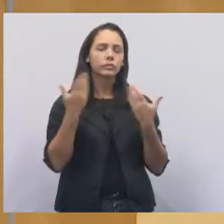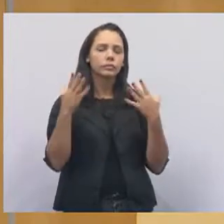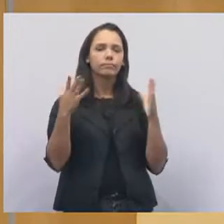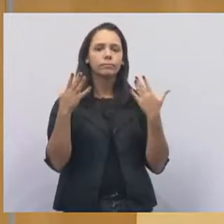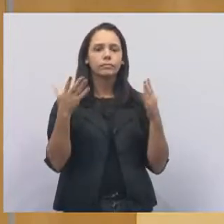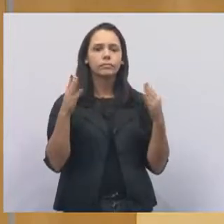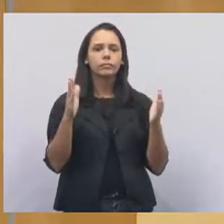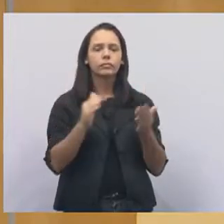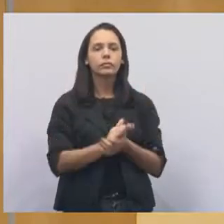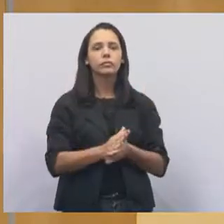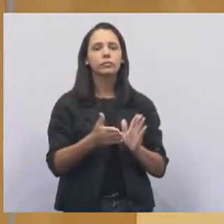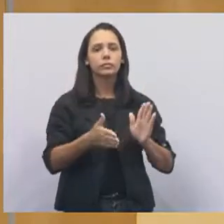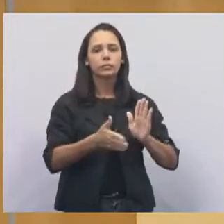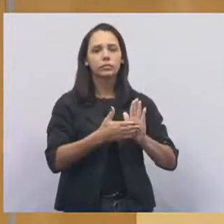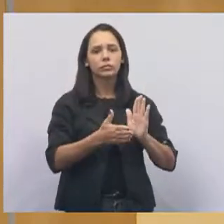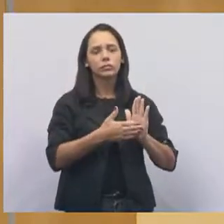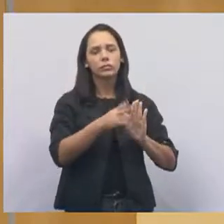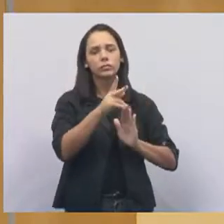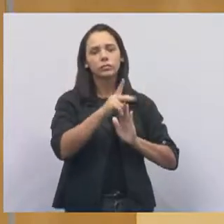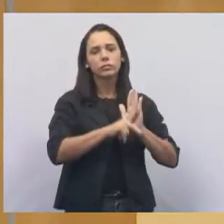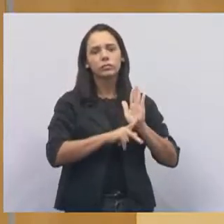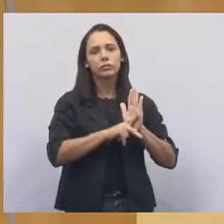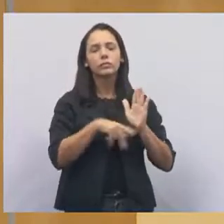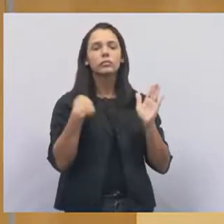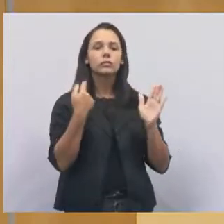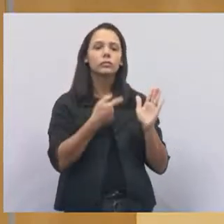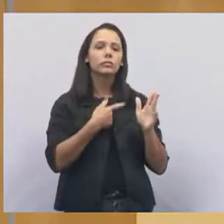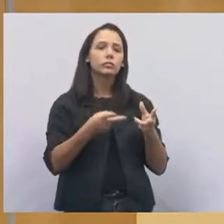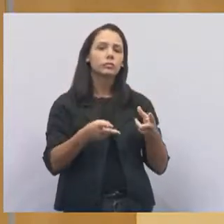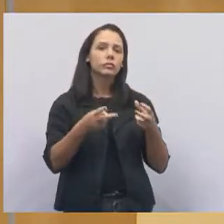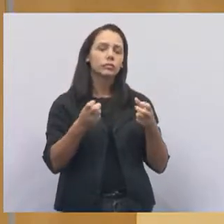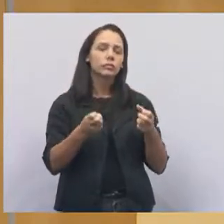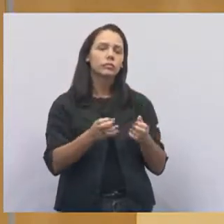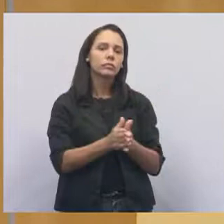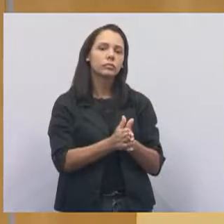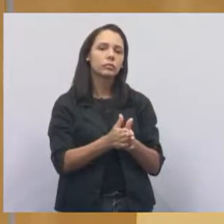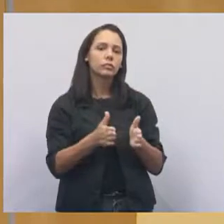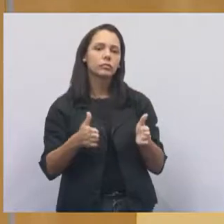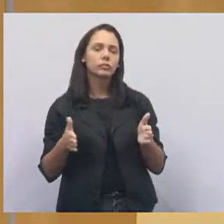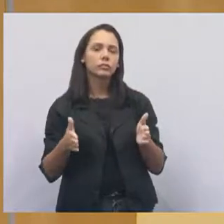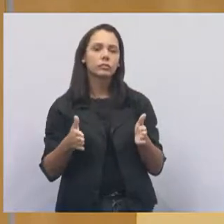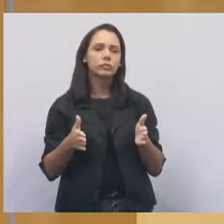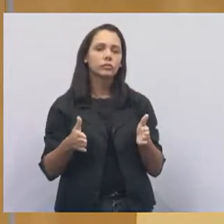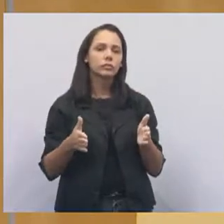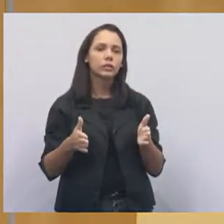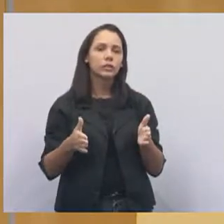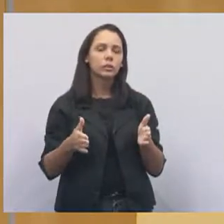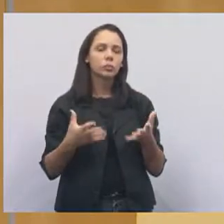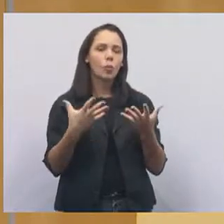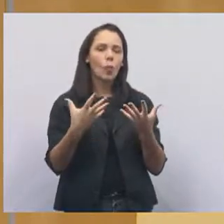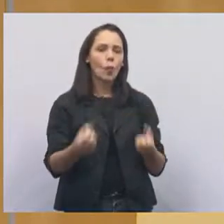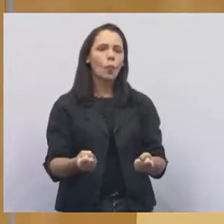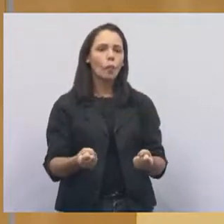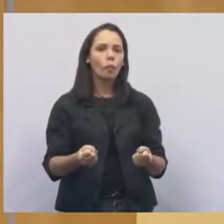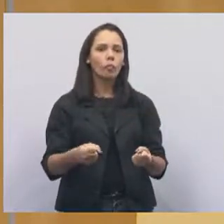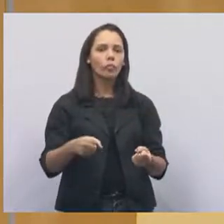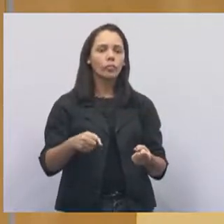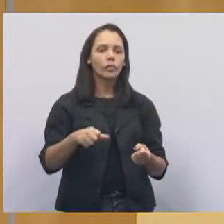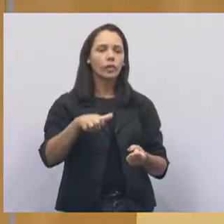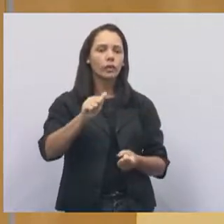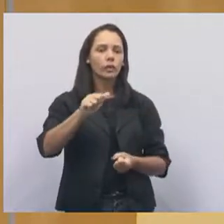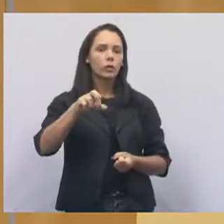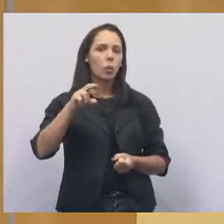pela propositura desse projeto a gente vê durante principalmente nas épocas da Seca onde o ar é mais seco